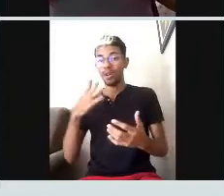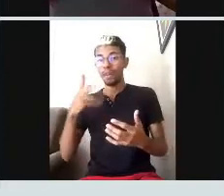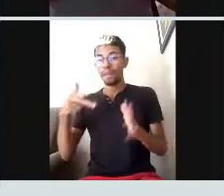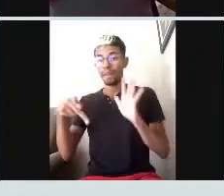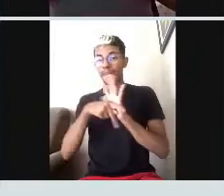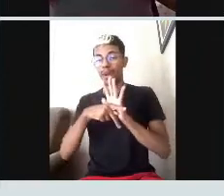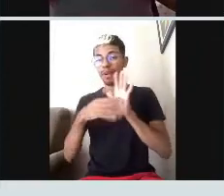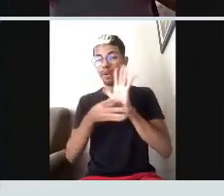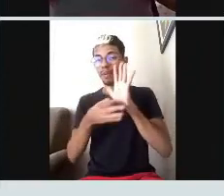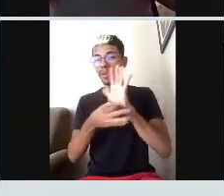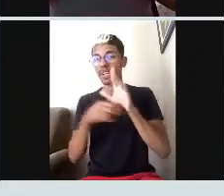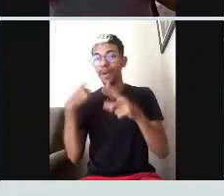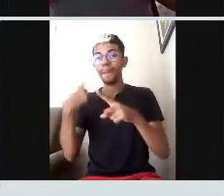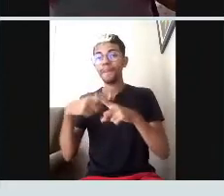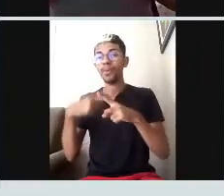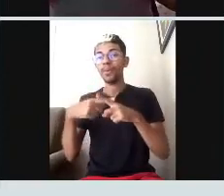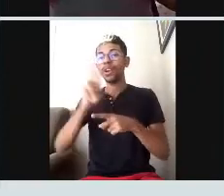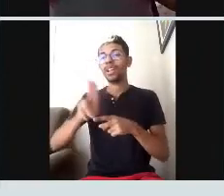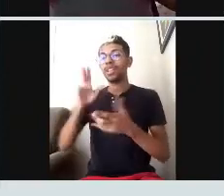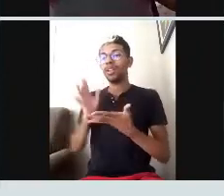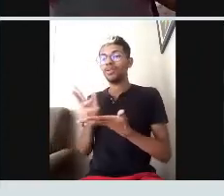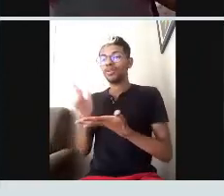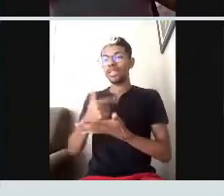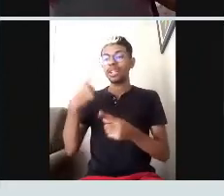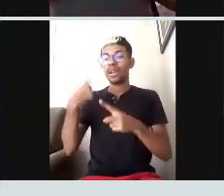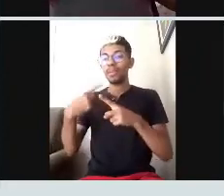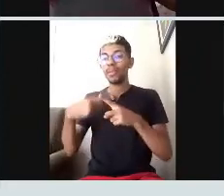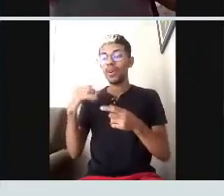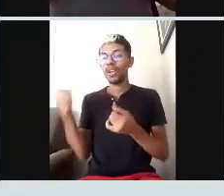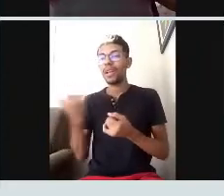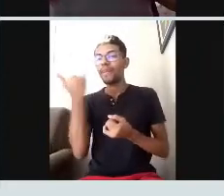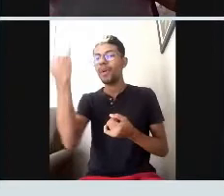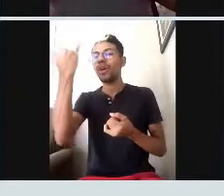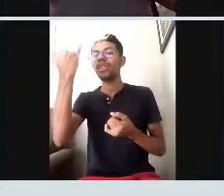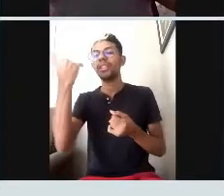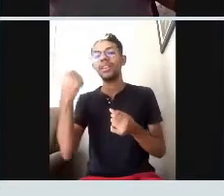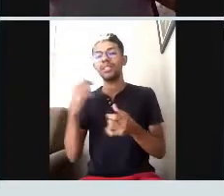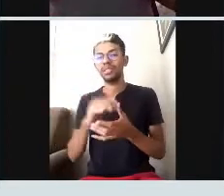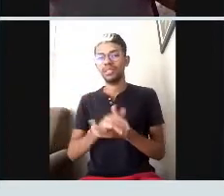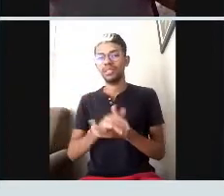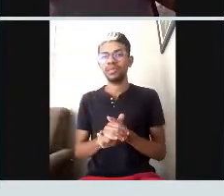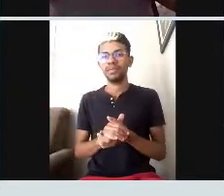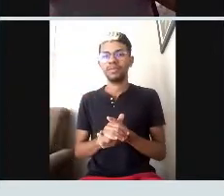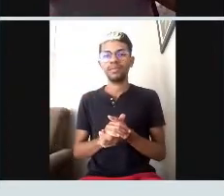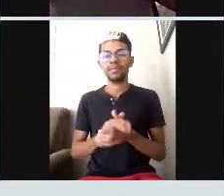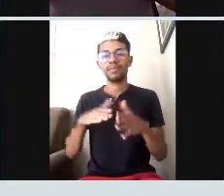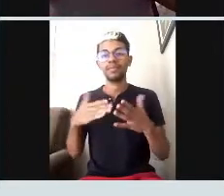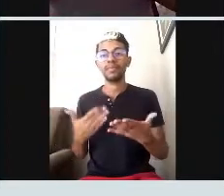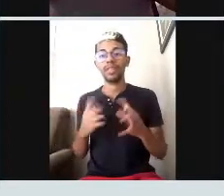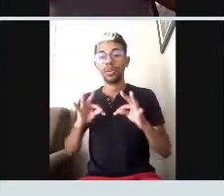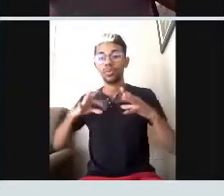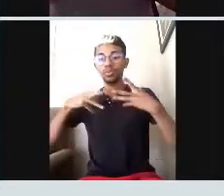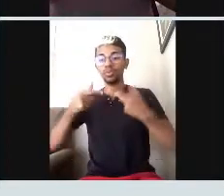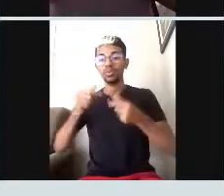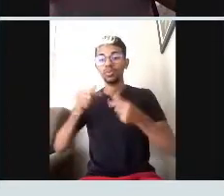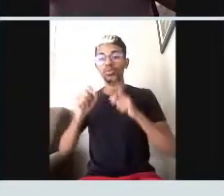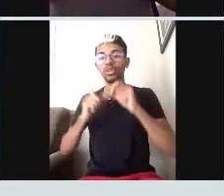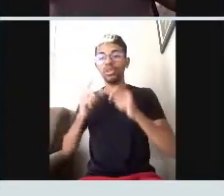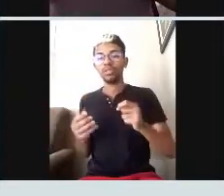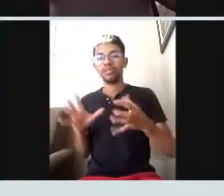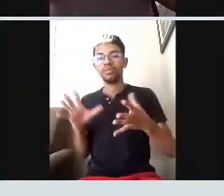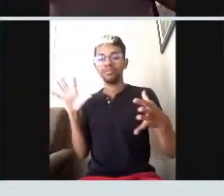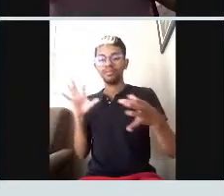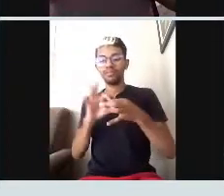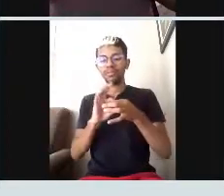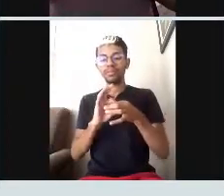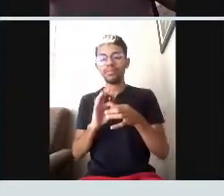dado. O porquê aquele dado é importante para o que eu estou dizendo, sabe? Então, tudo isso faz parte